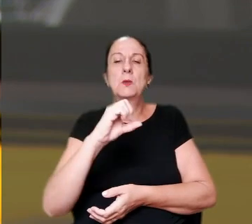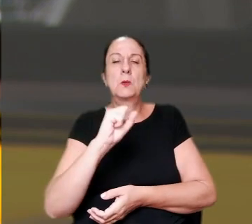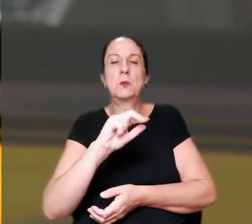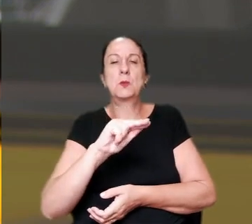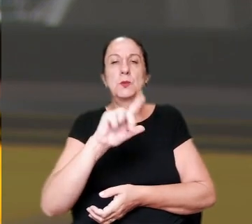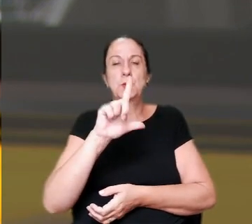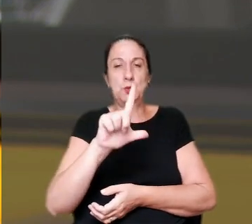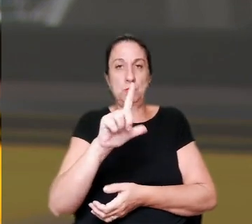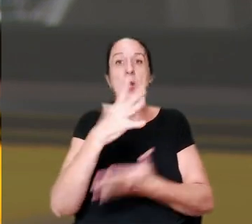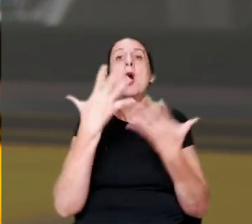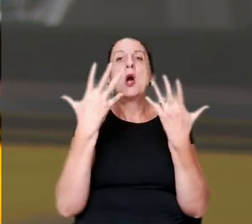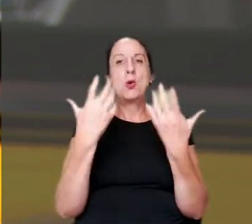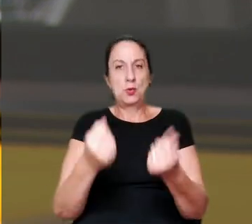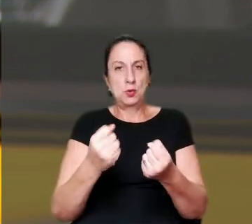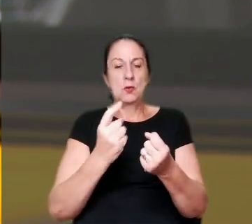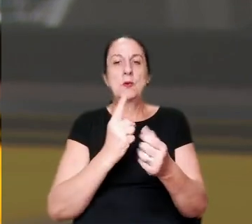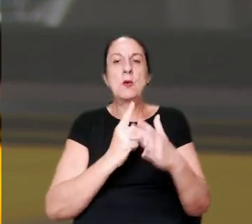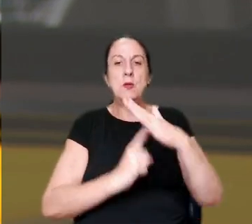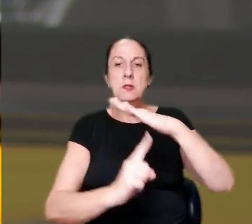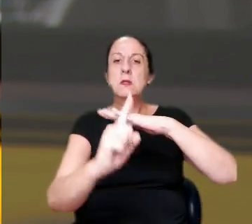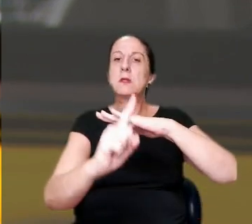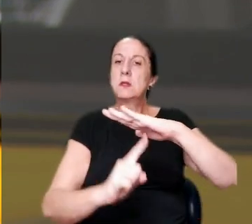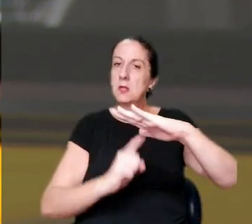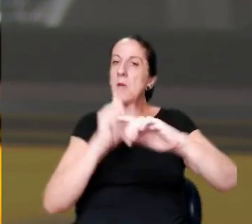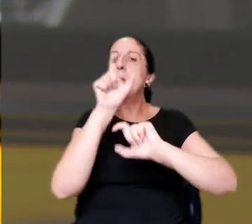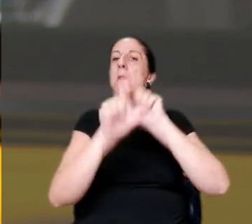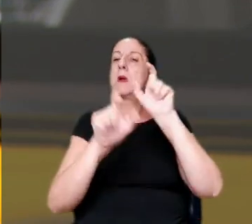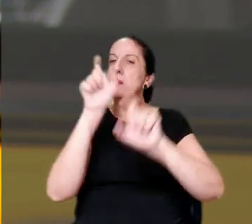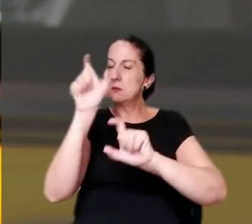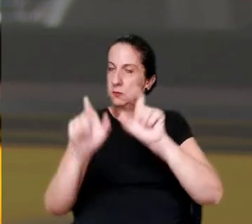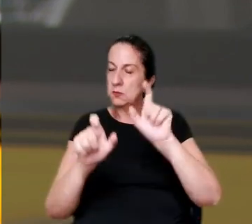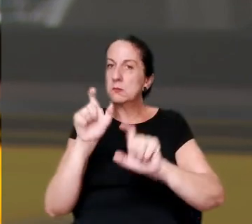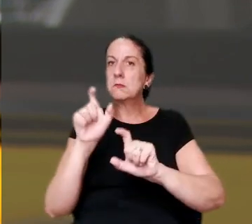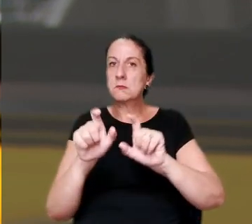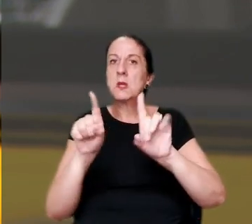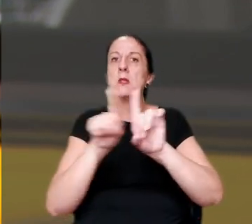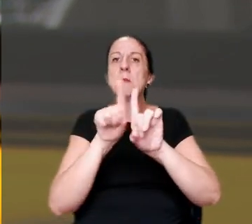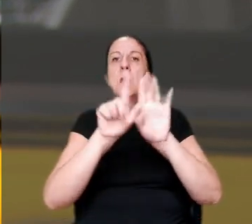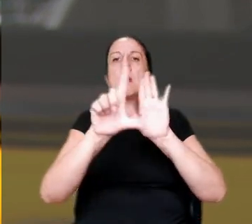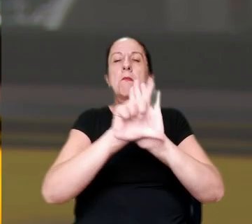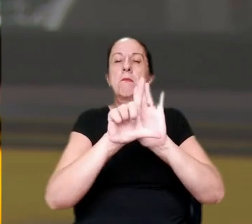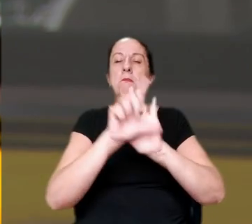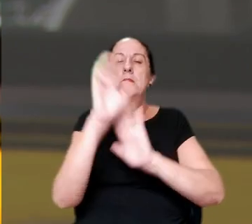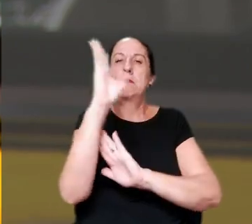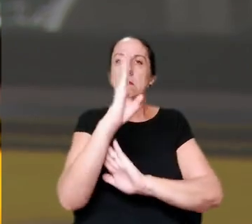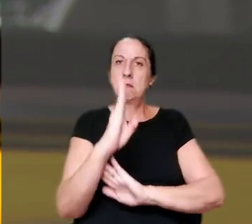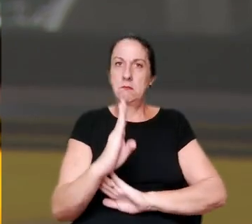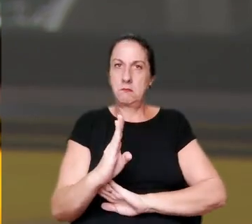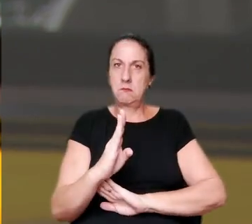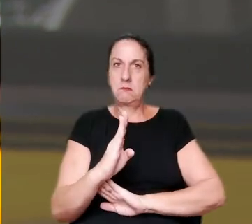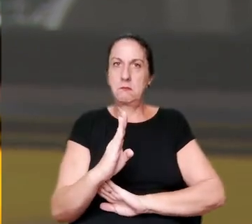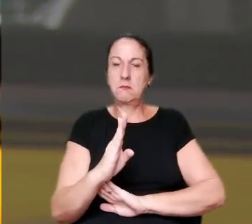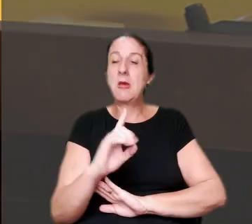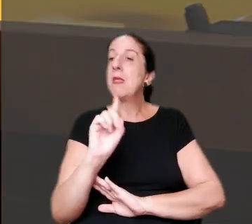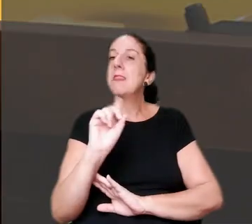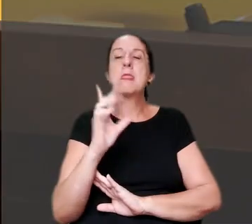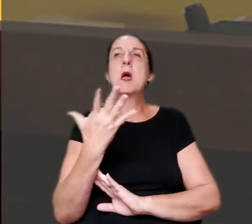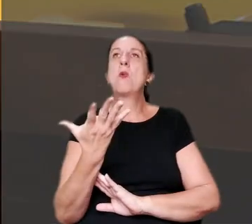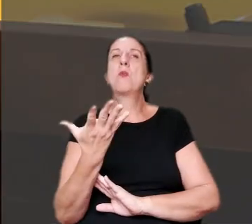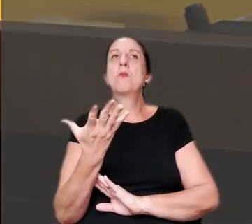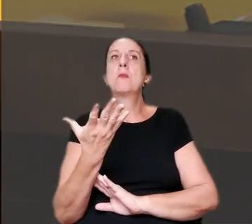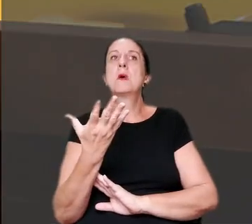Mercosul, autorizava esse trânsito de pessoas e a legislação